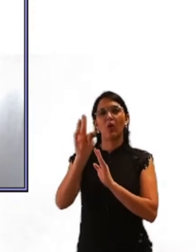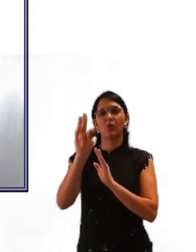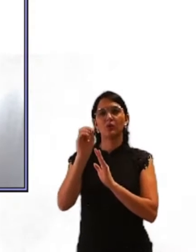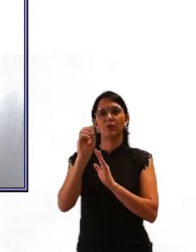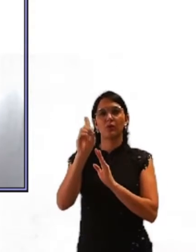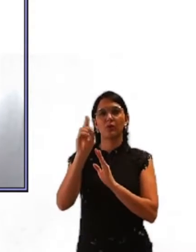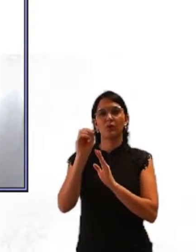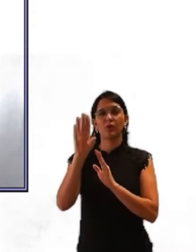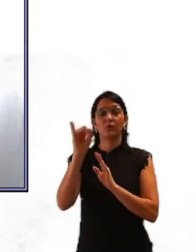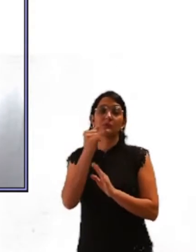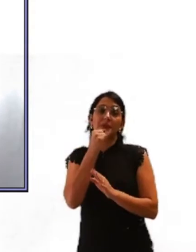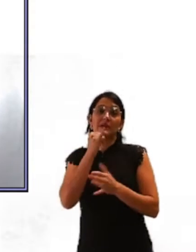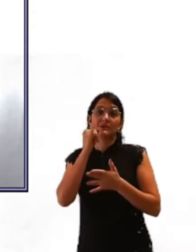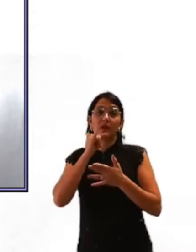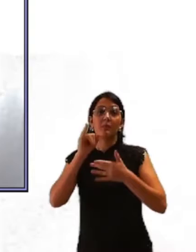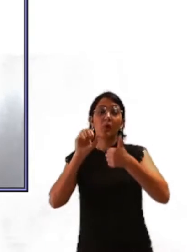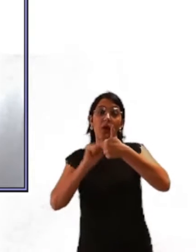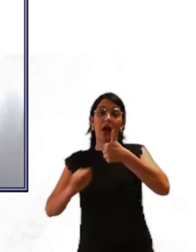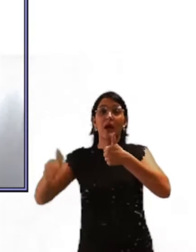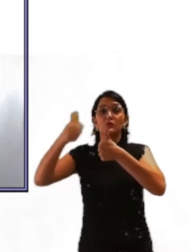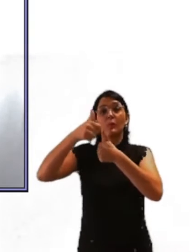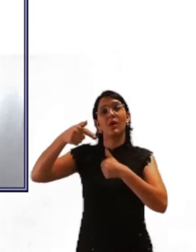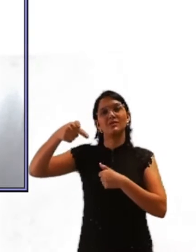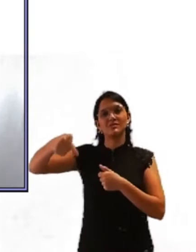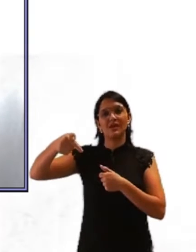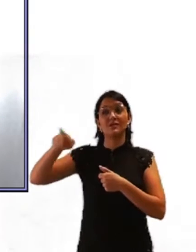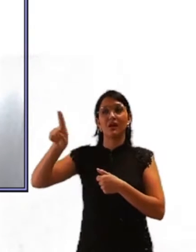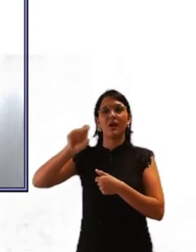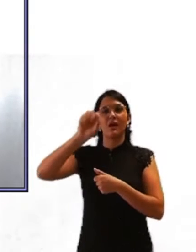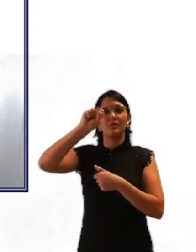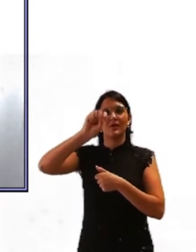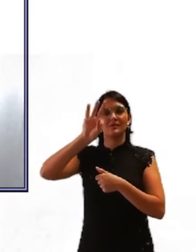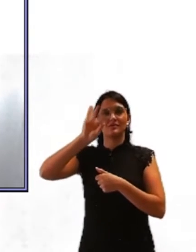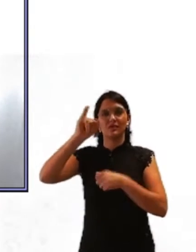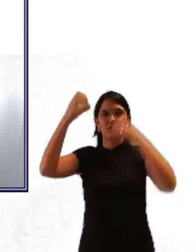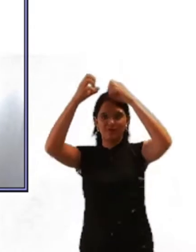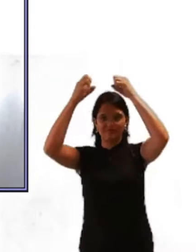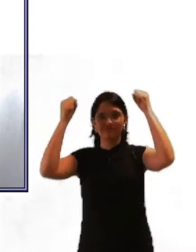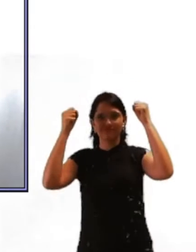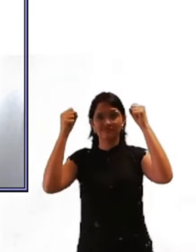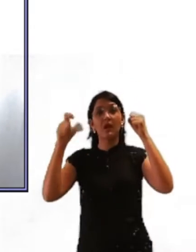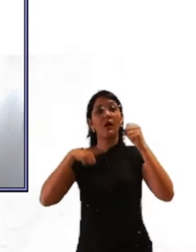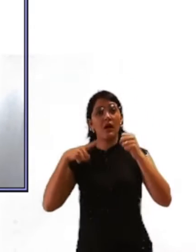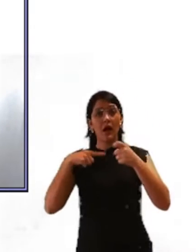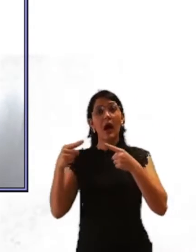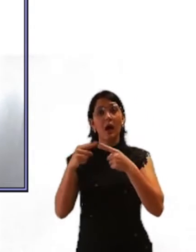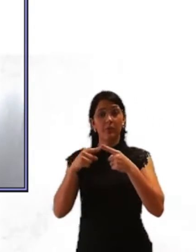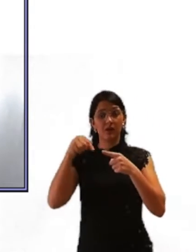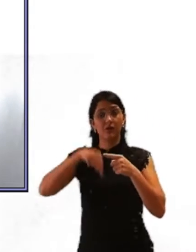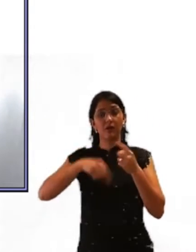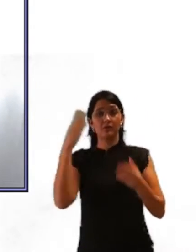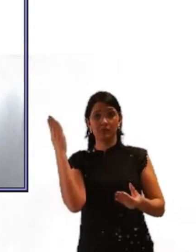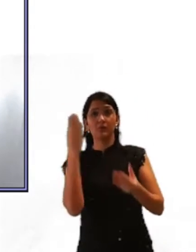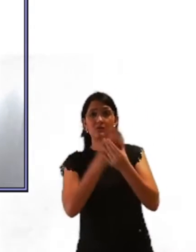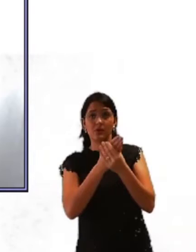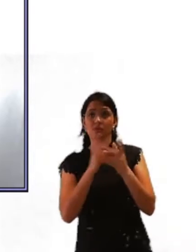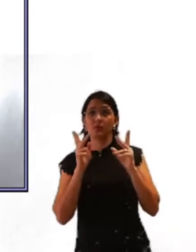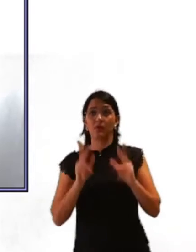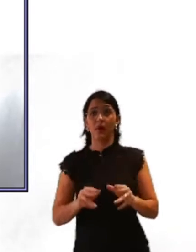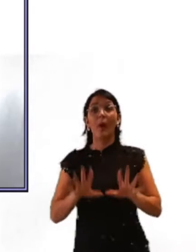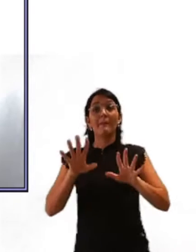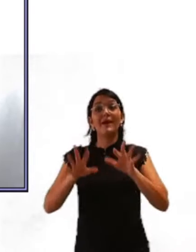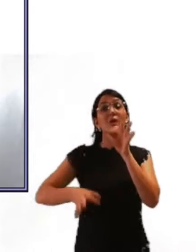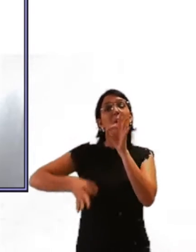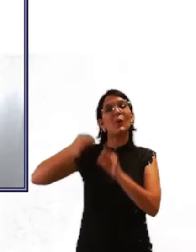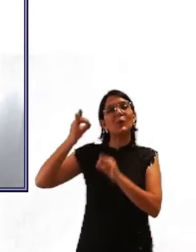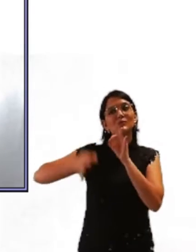do STJ, né? A súmula 7 é o material jurídico ortodoxo, mas o julgamento colegiado ali